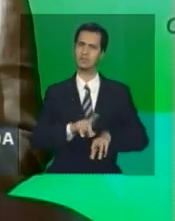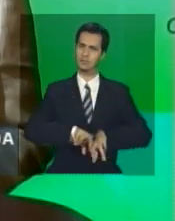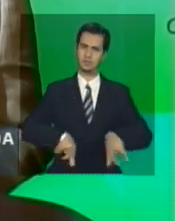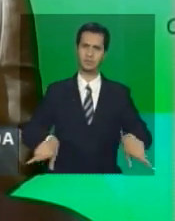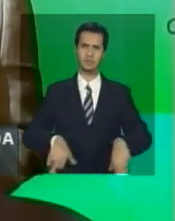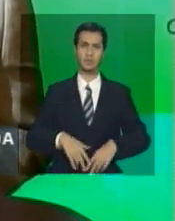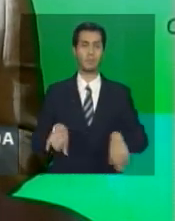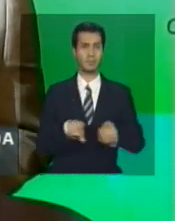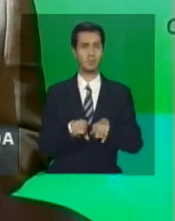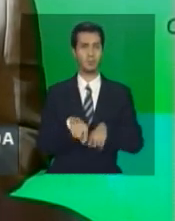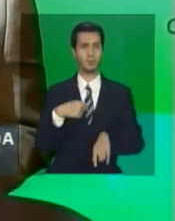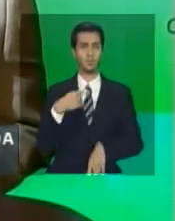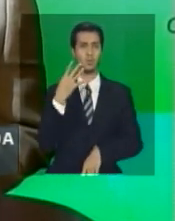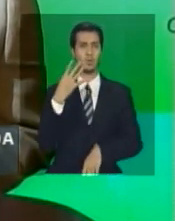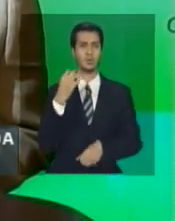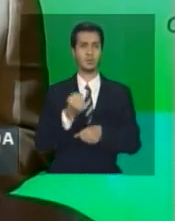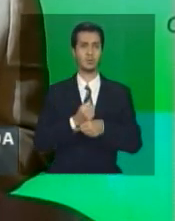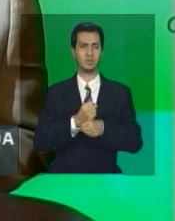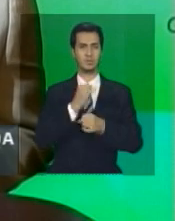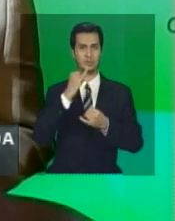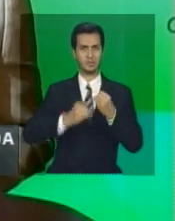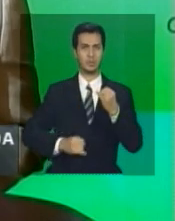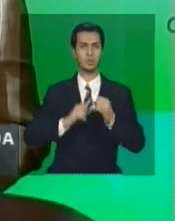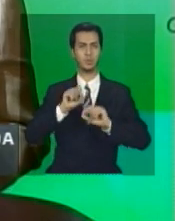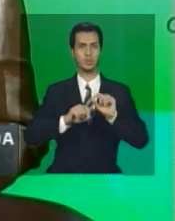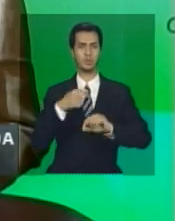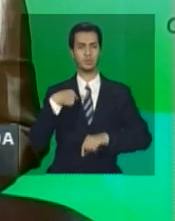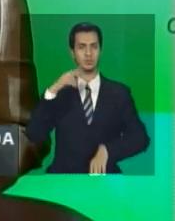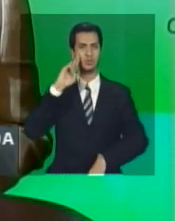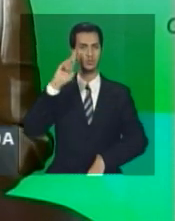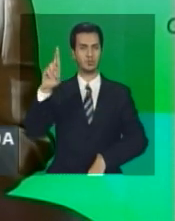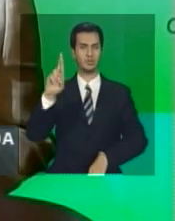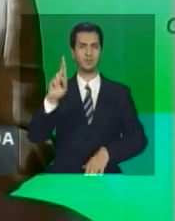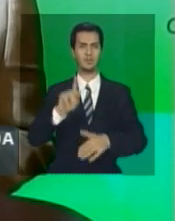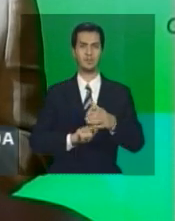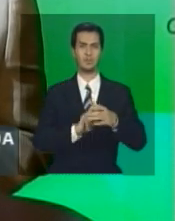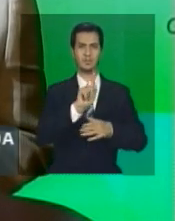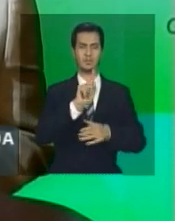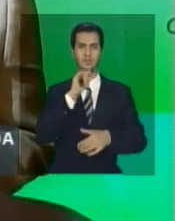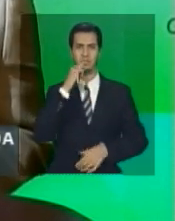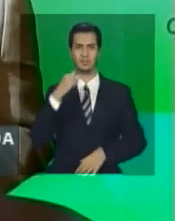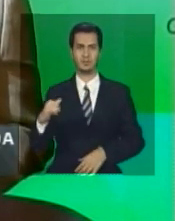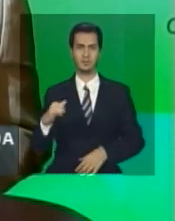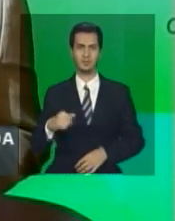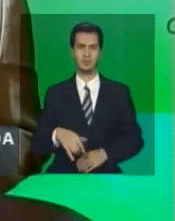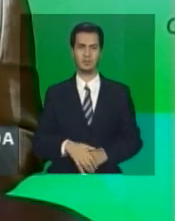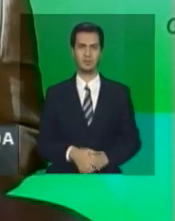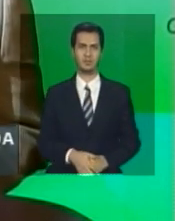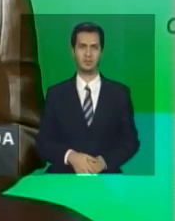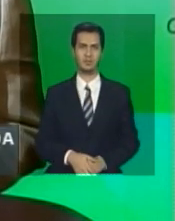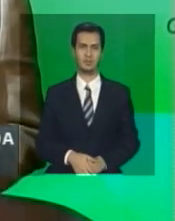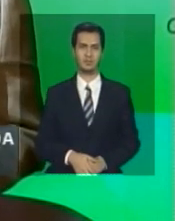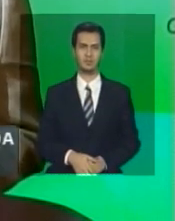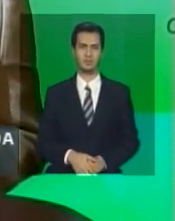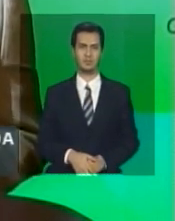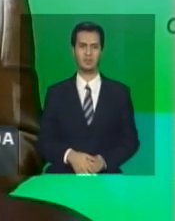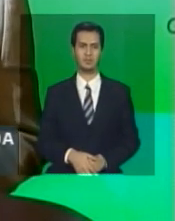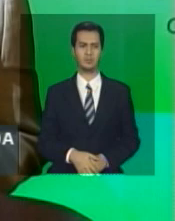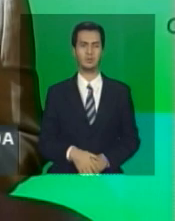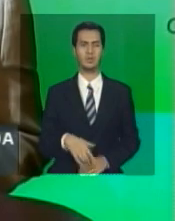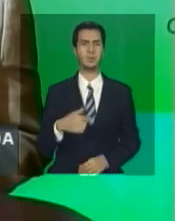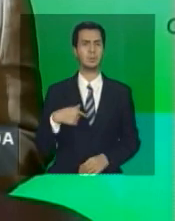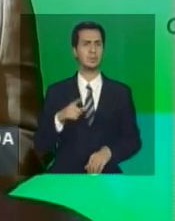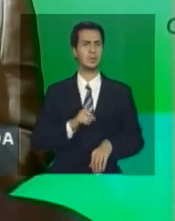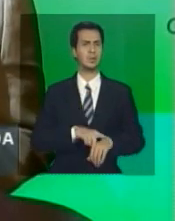por 4 anos e meio, ocupei a posição de diretora de gás e energia da Petrobras. Eu não percebi o tempo